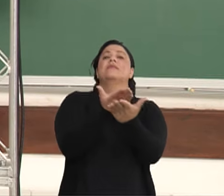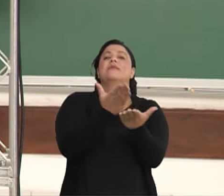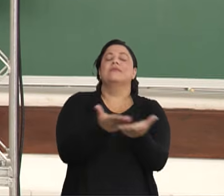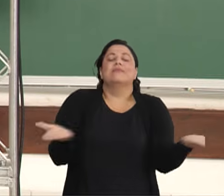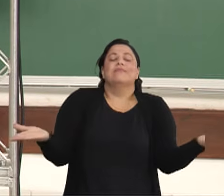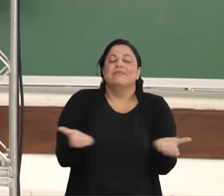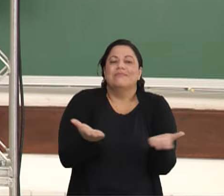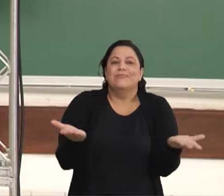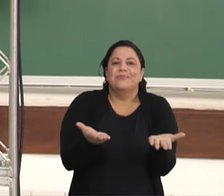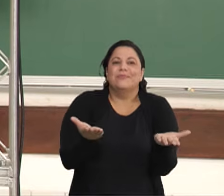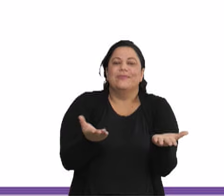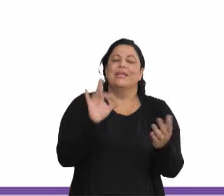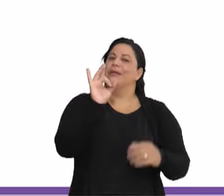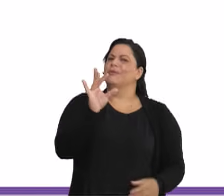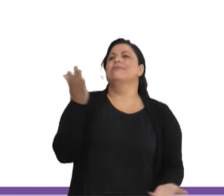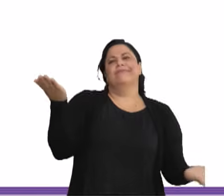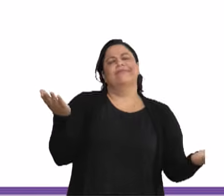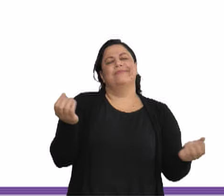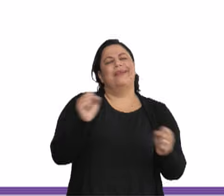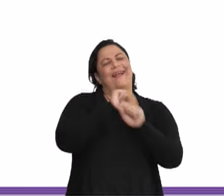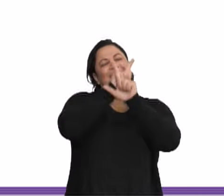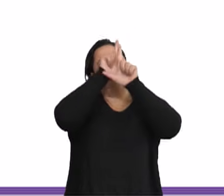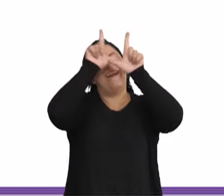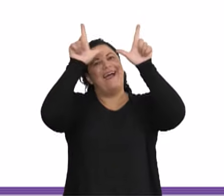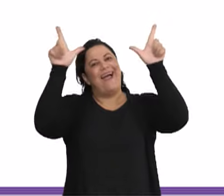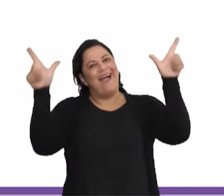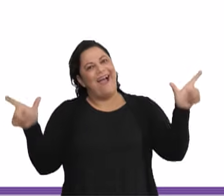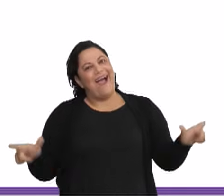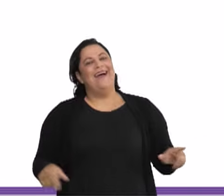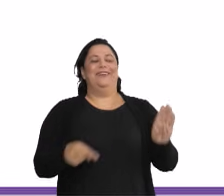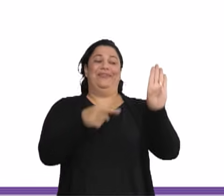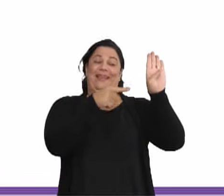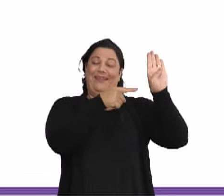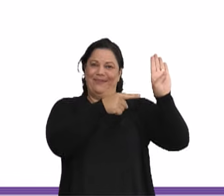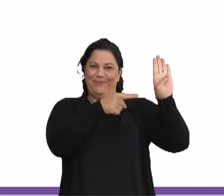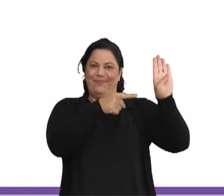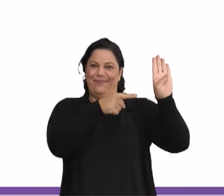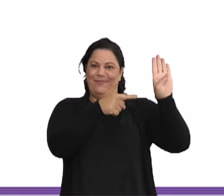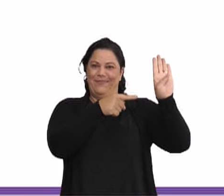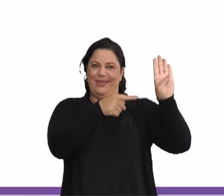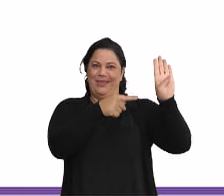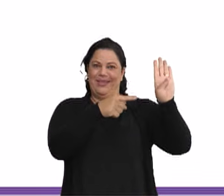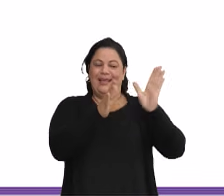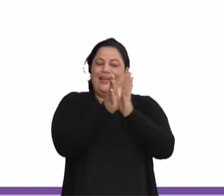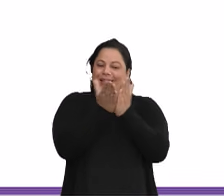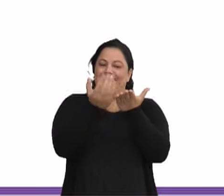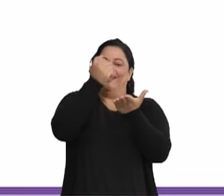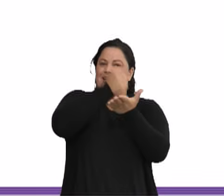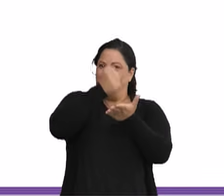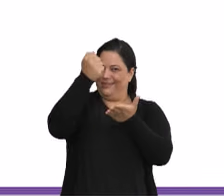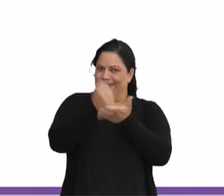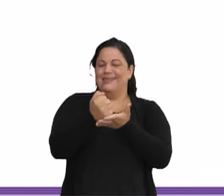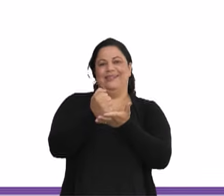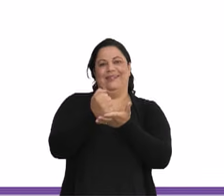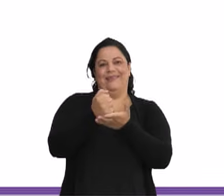que a gente só pode ter falado da letra B, Carteira de Trabalho, esse documento super importante que surgiu com